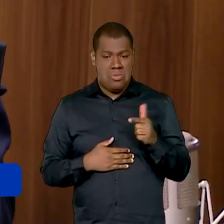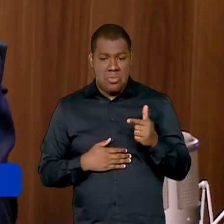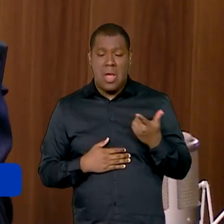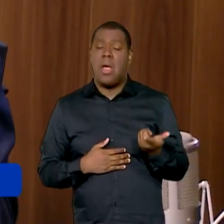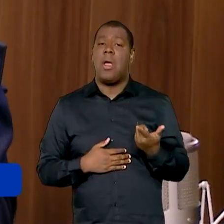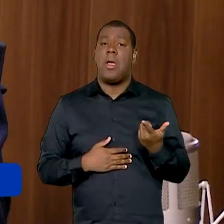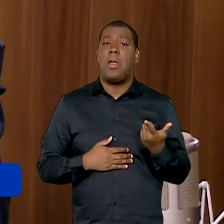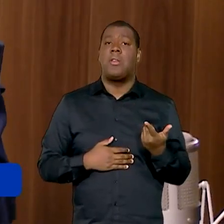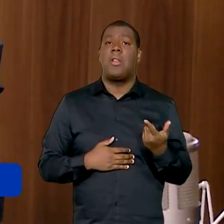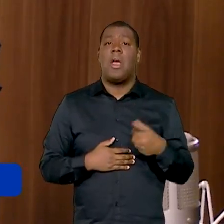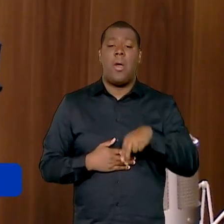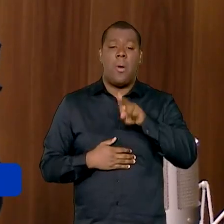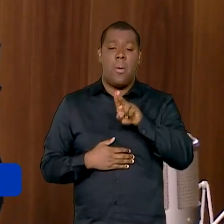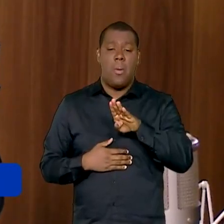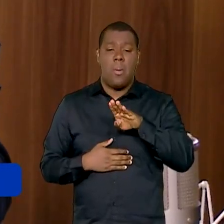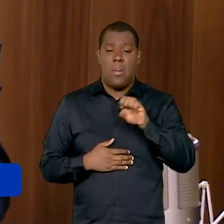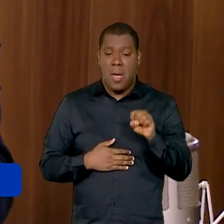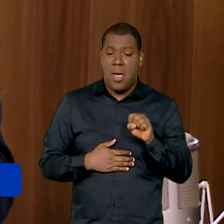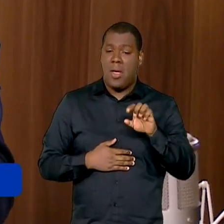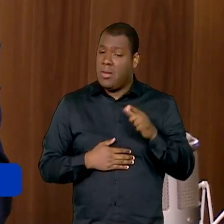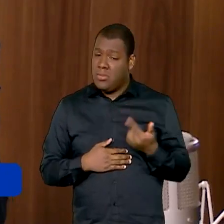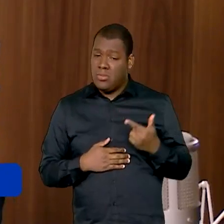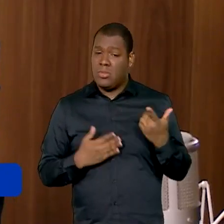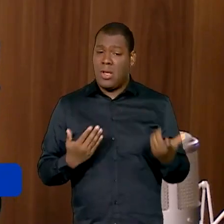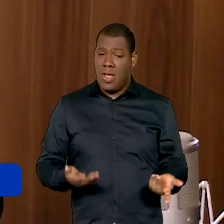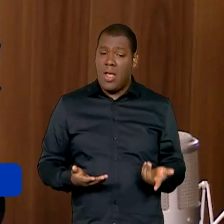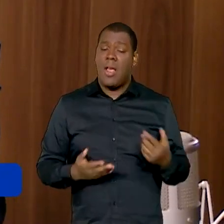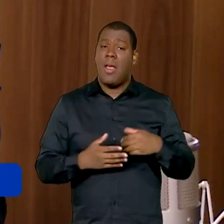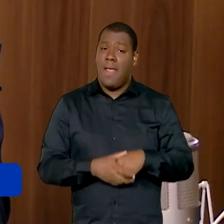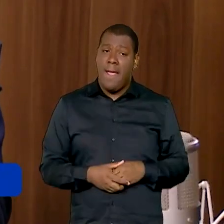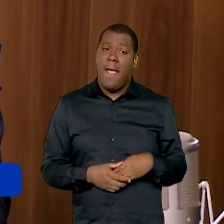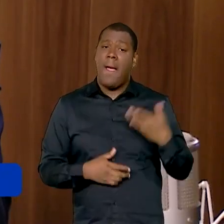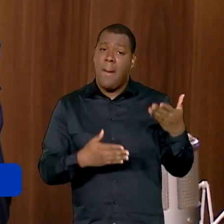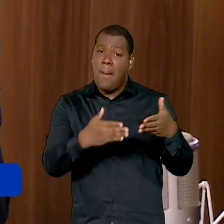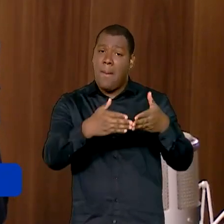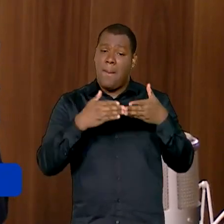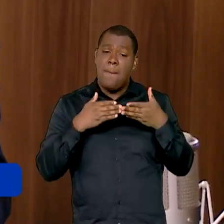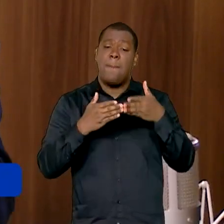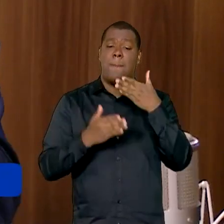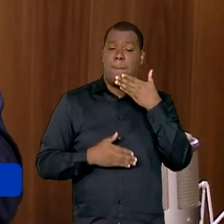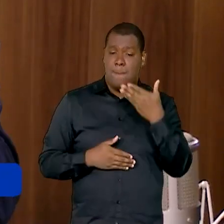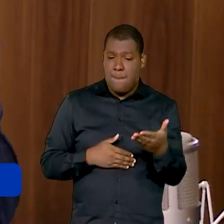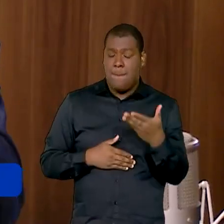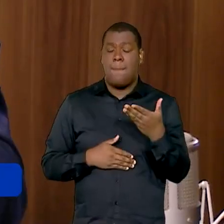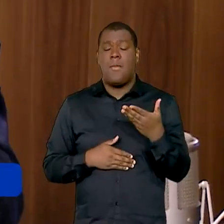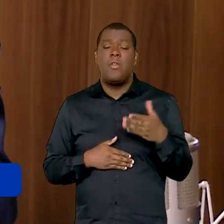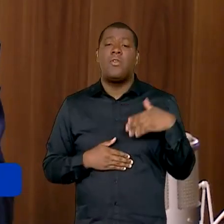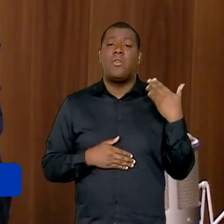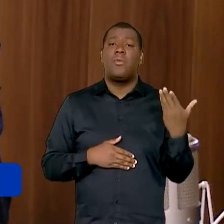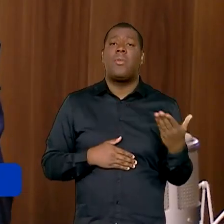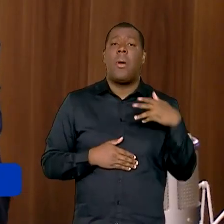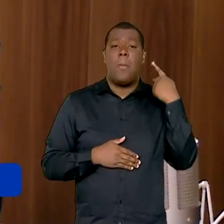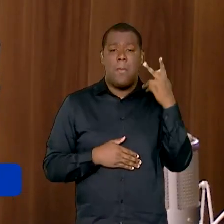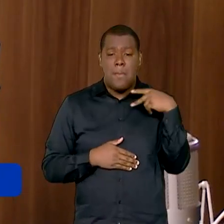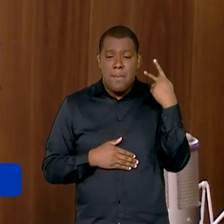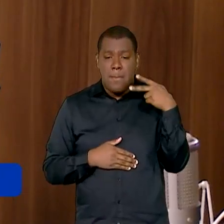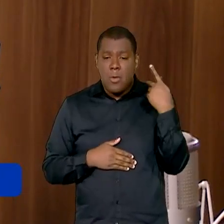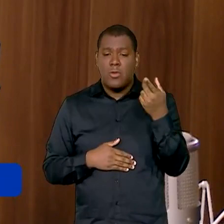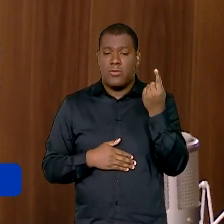olha, deputado, peça aí, converse com a bancada para botar uma emenda de bancada, uma emenda de comissão, enfim, das diversas